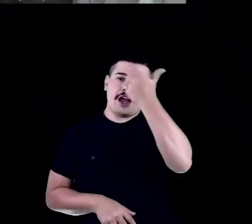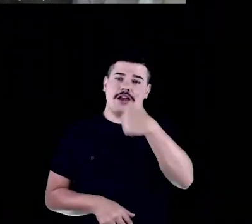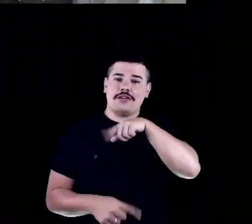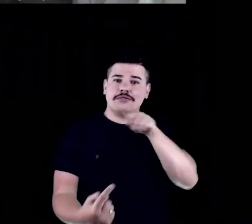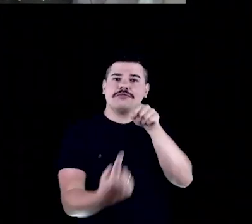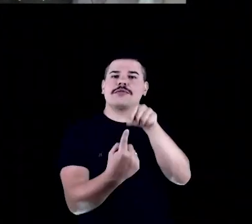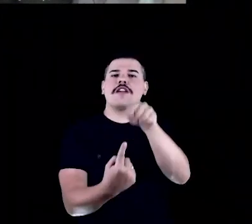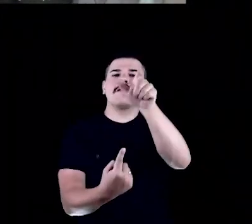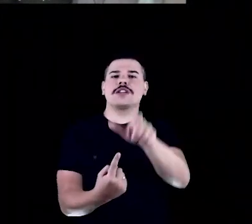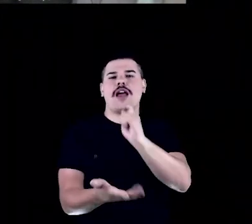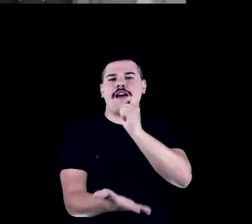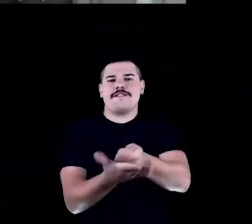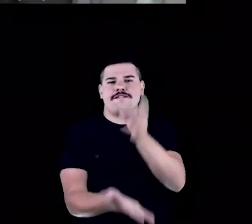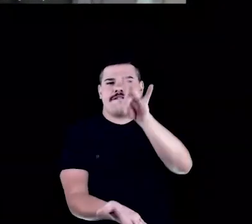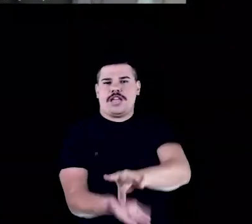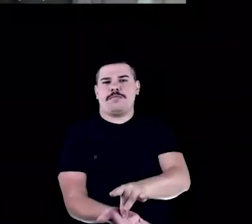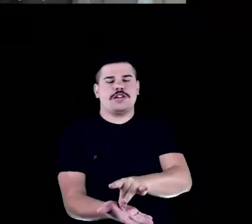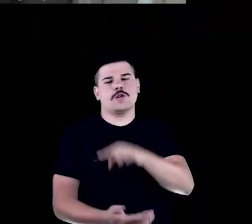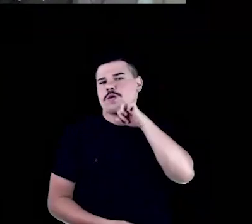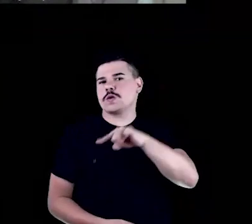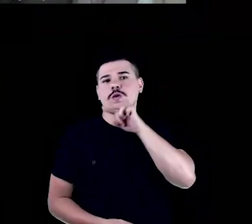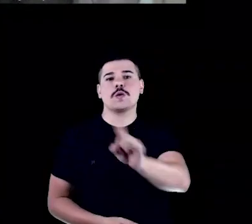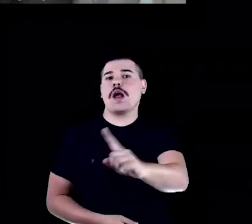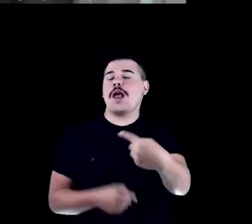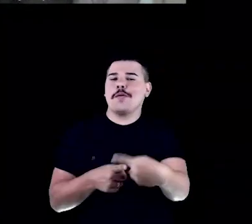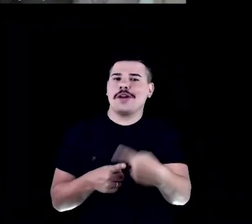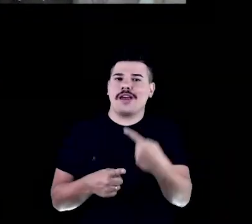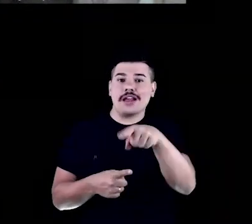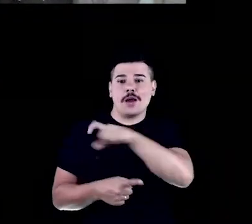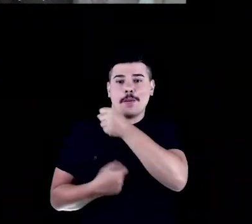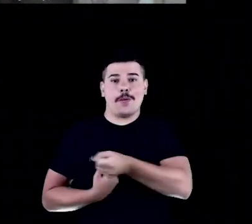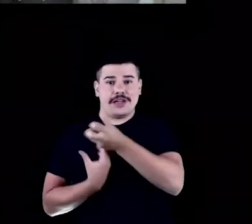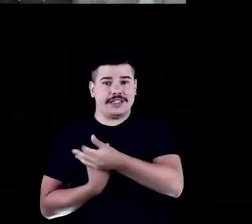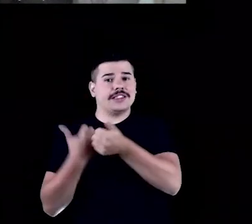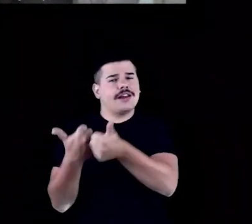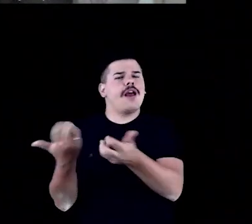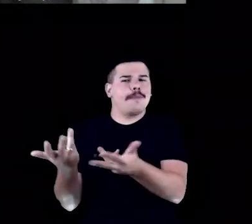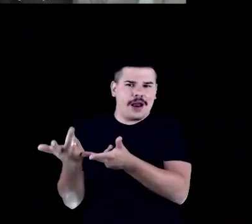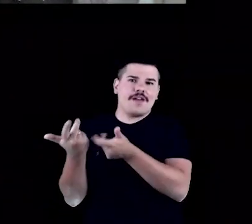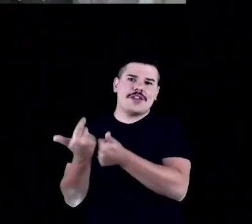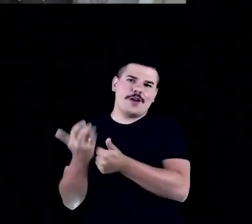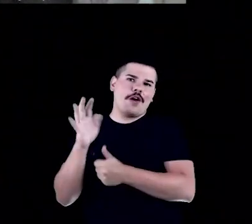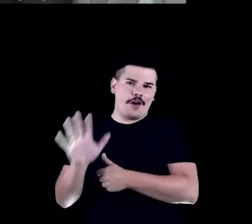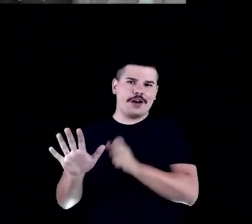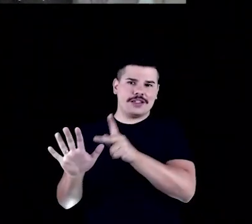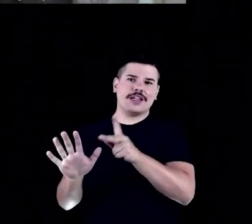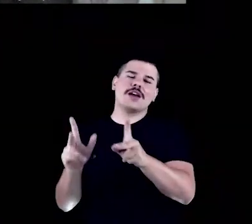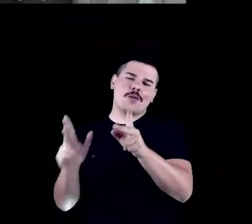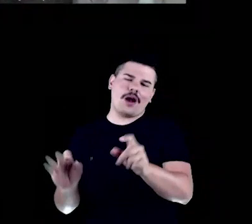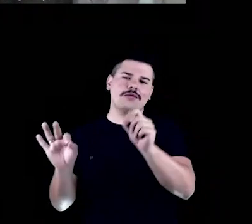vocês como uma poética, digamos, afirmativa, embora esse tipo de poesia também seja